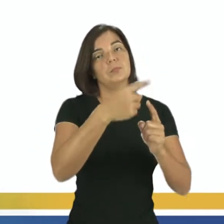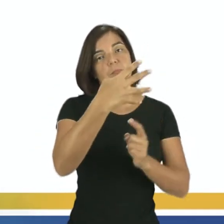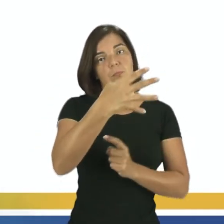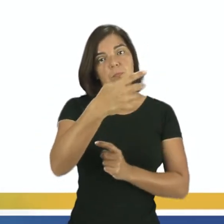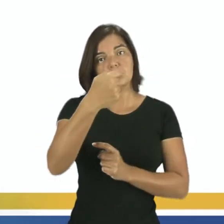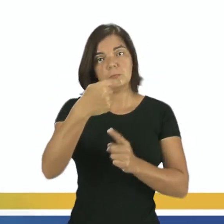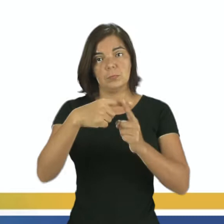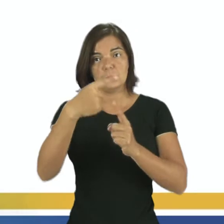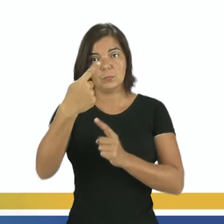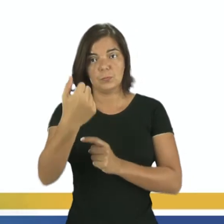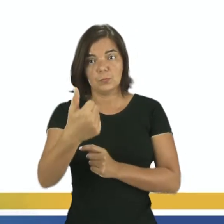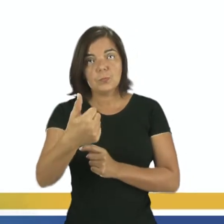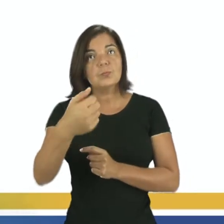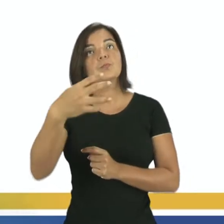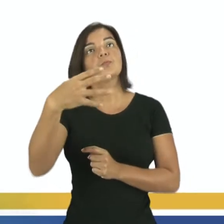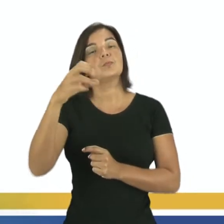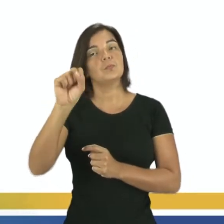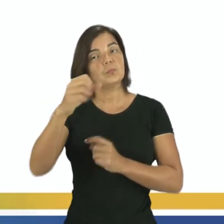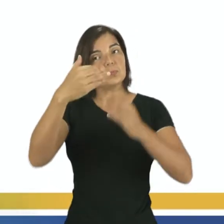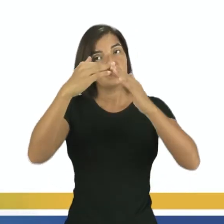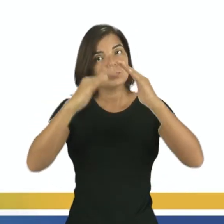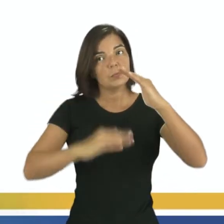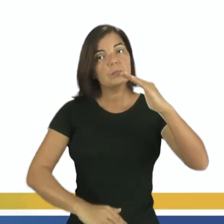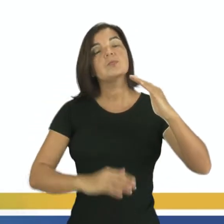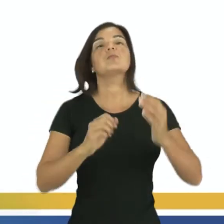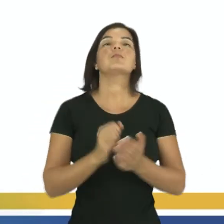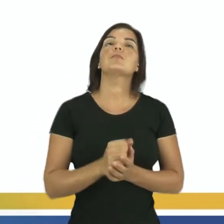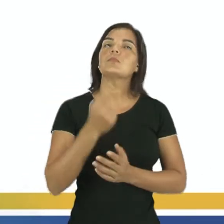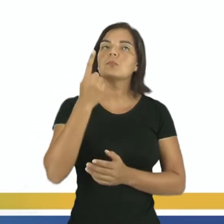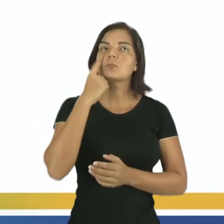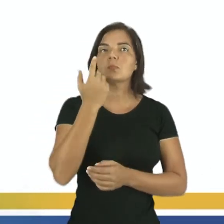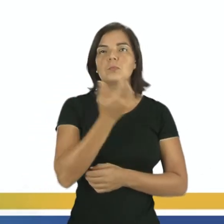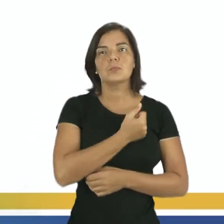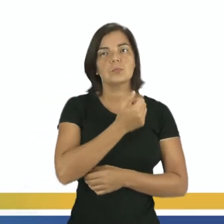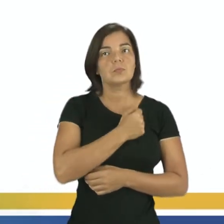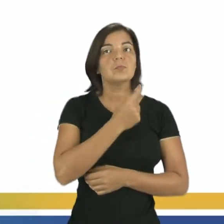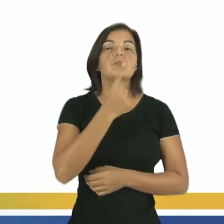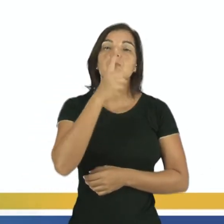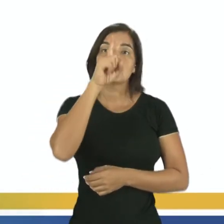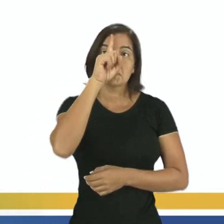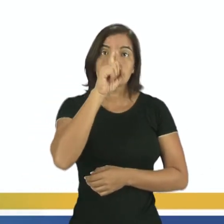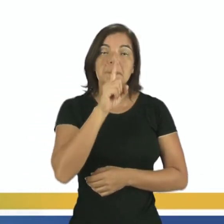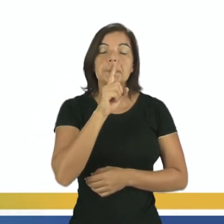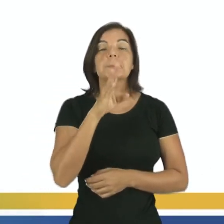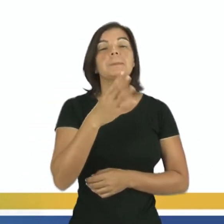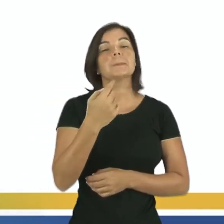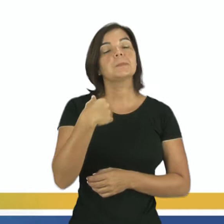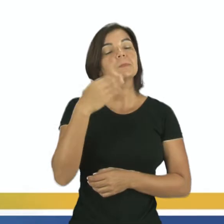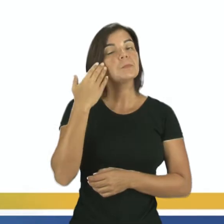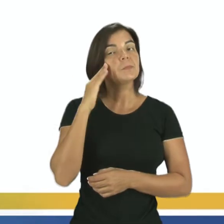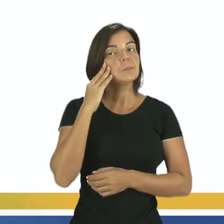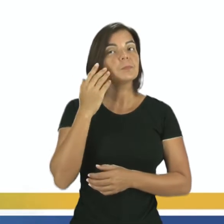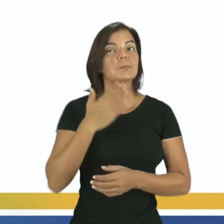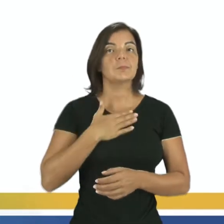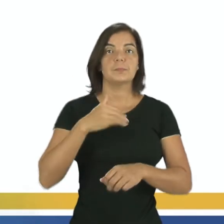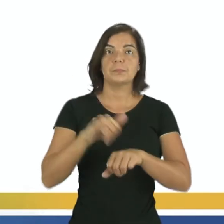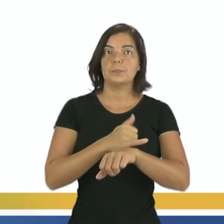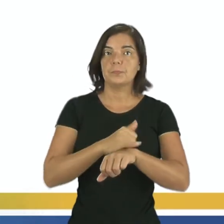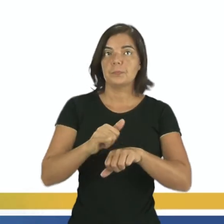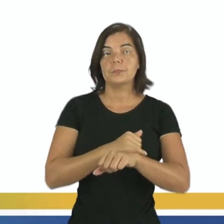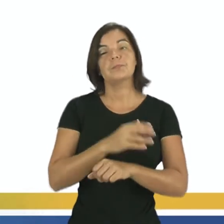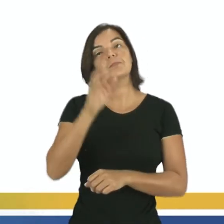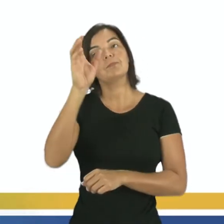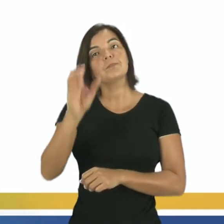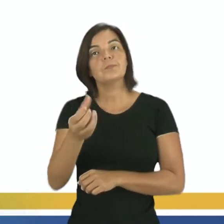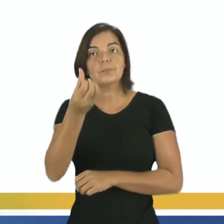4, 4 vezes 2, 8, e assim por diante. Repare que tem alguns números aí que estão em amarelo que você já vai entender a minha estratégia. E aqui nós